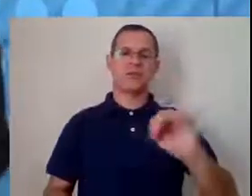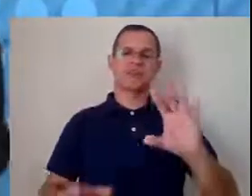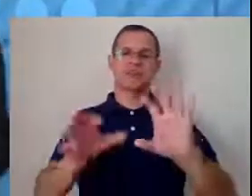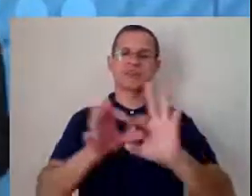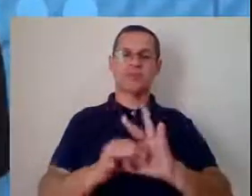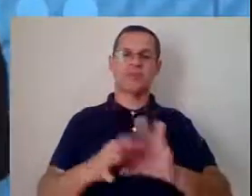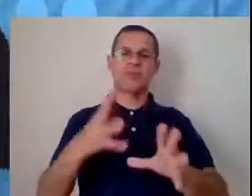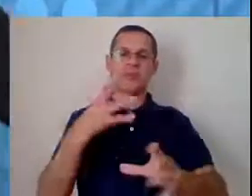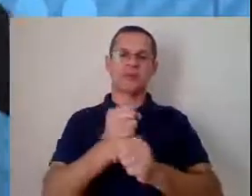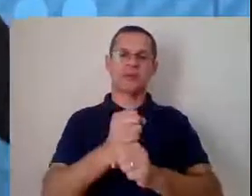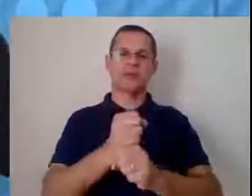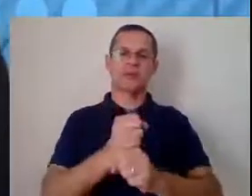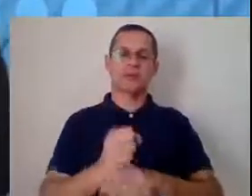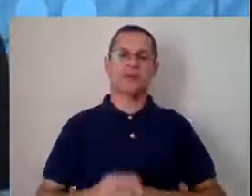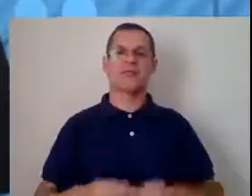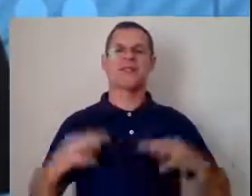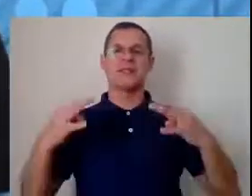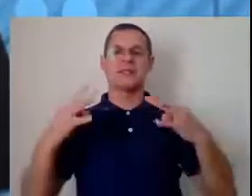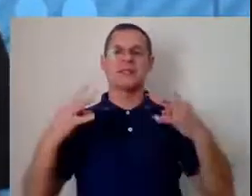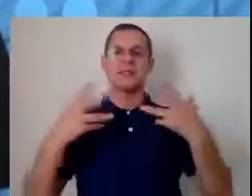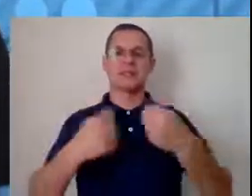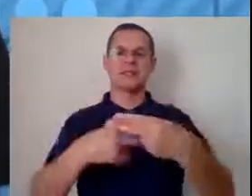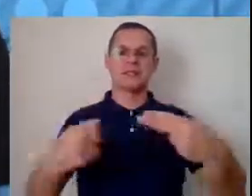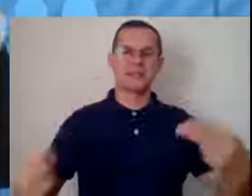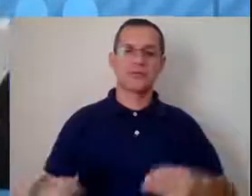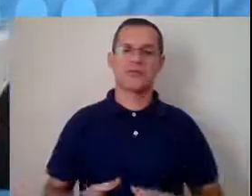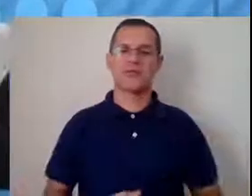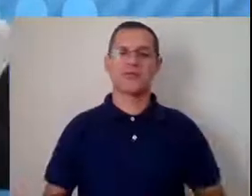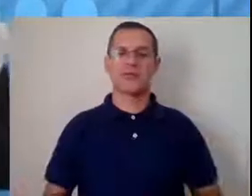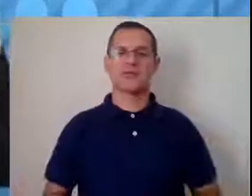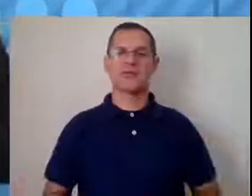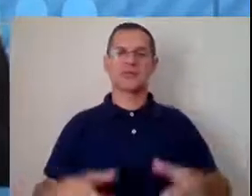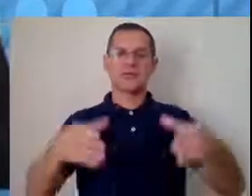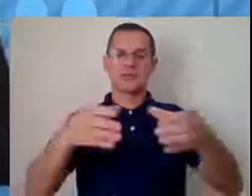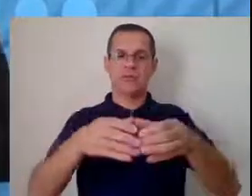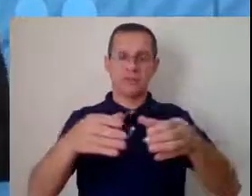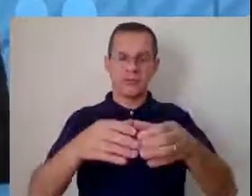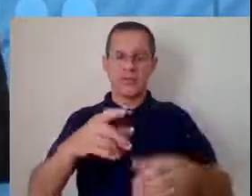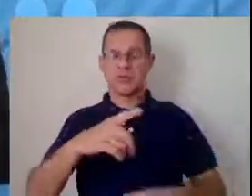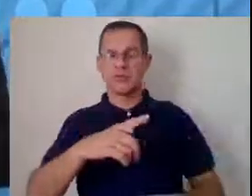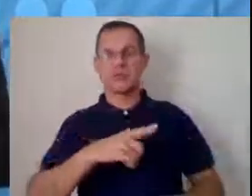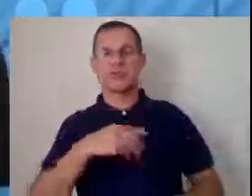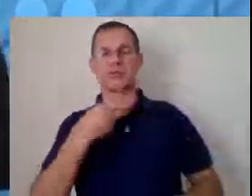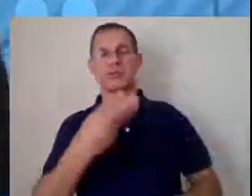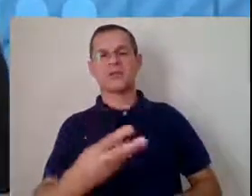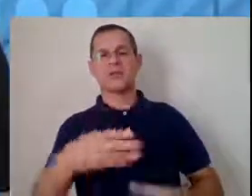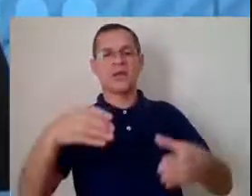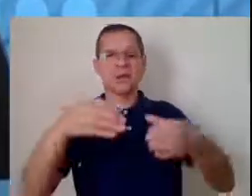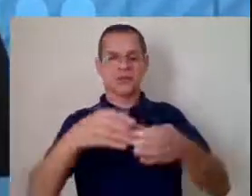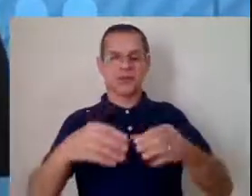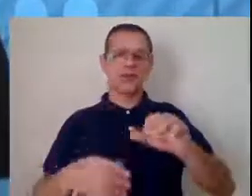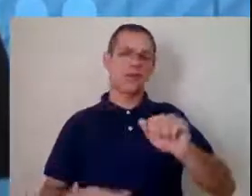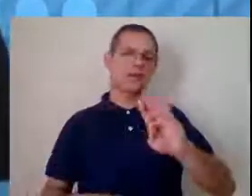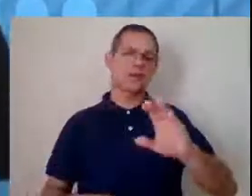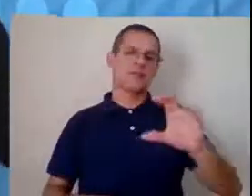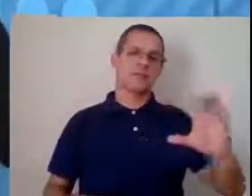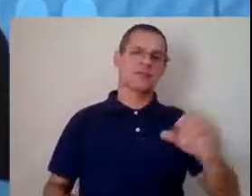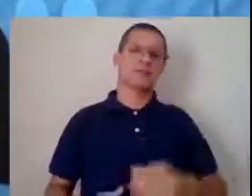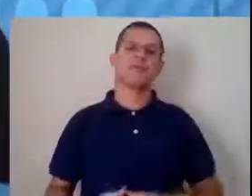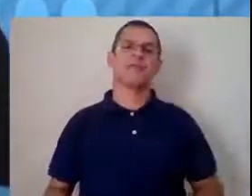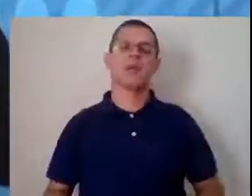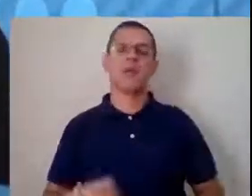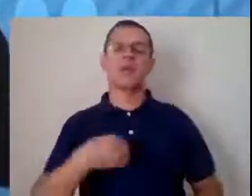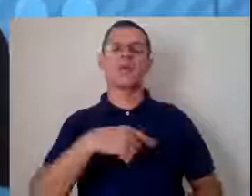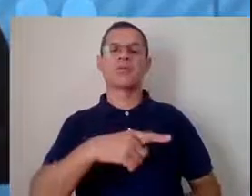a soma, tá, de todos os elementos daqueles conjuntos. Se eu tivesse 3 conjuntos, A, B e C,